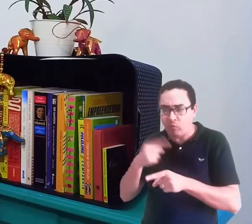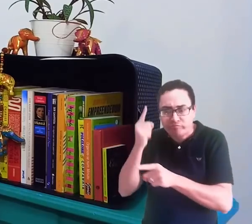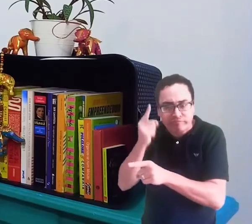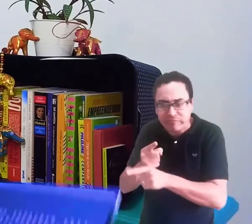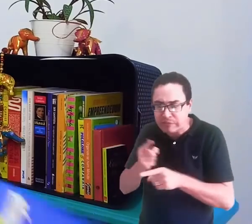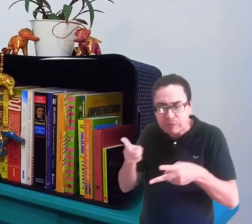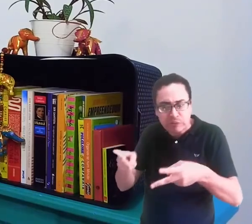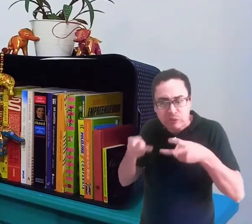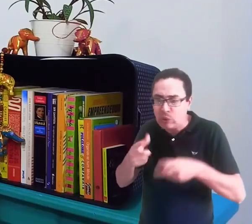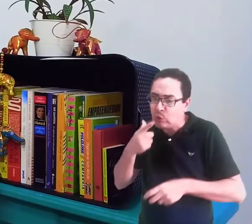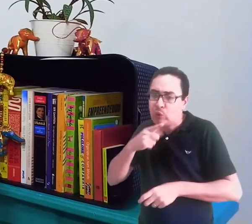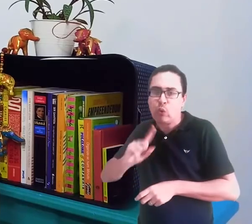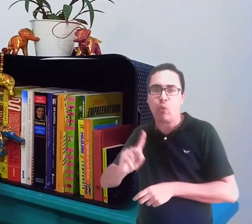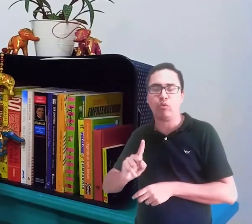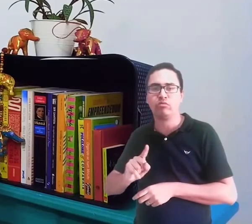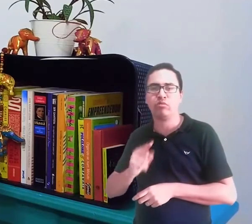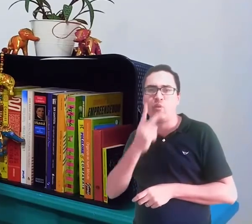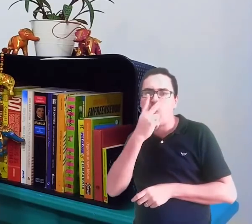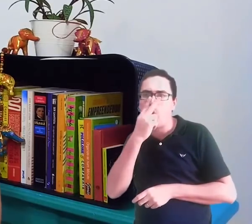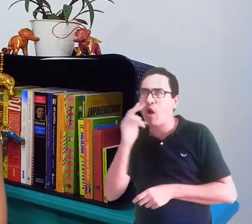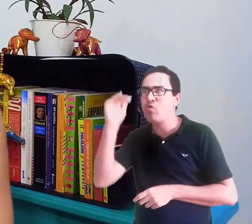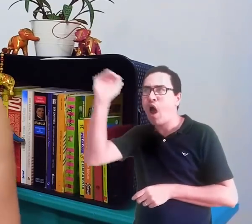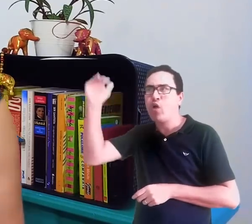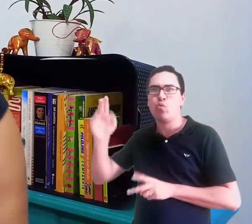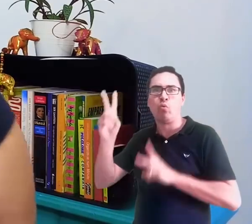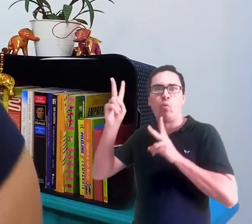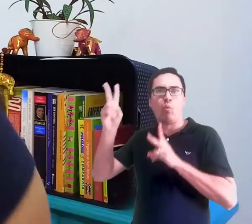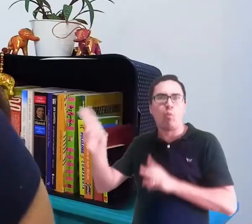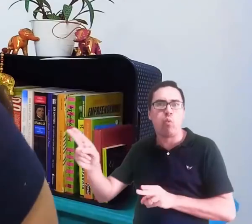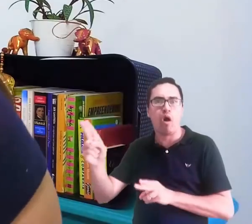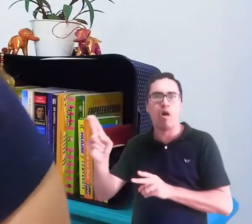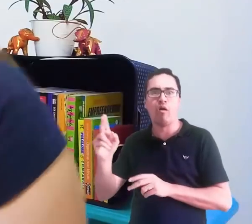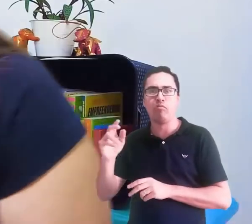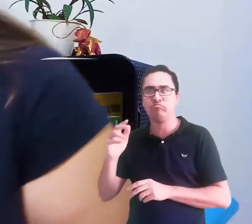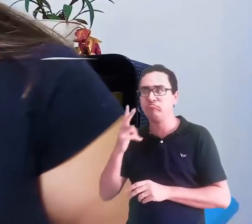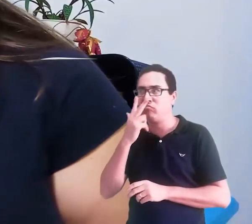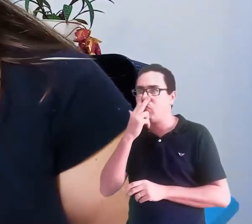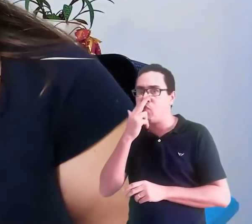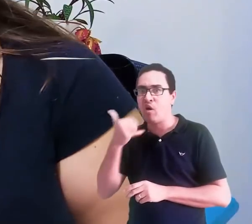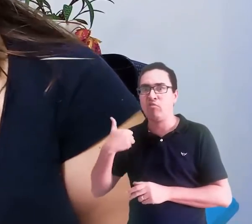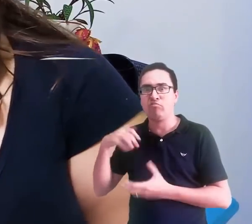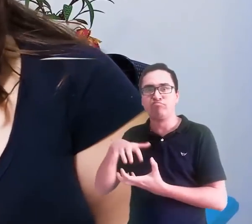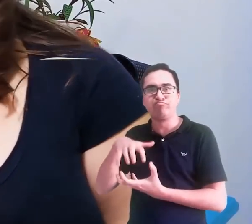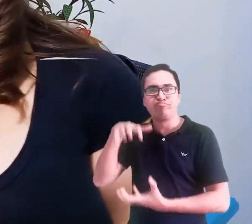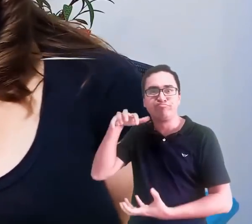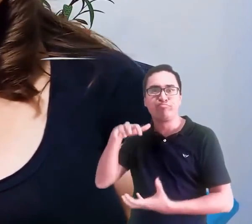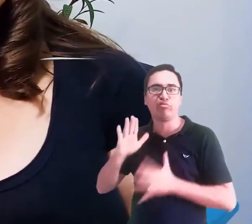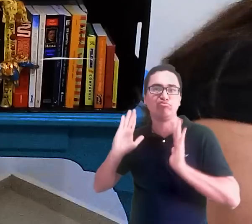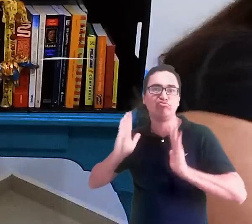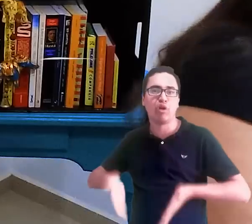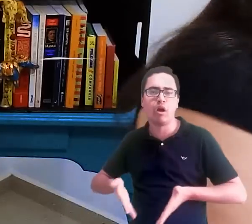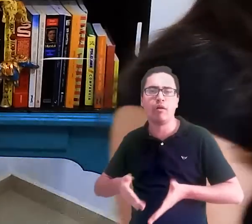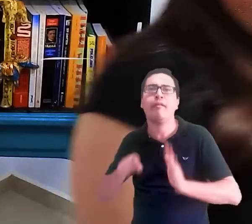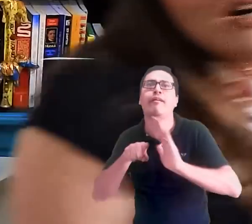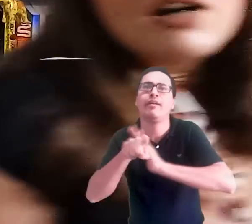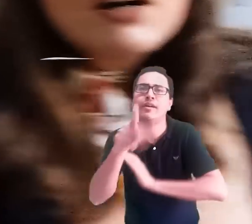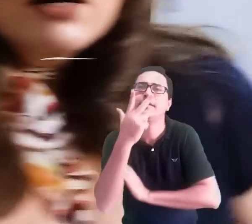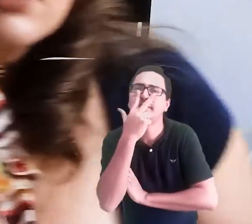os adultos, já devo estar velho. Vocês acham, gente, que o aviador já tá ficando velho?